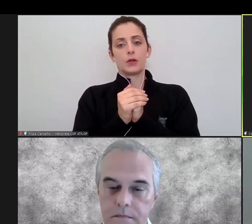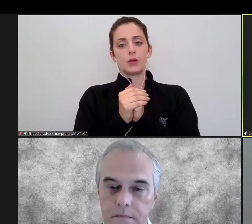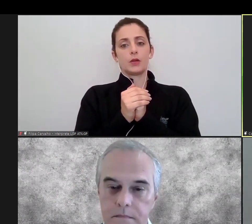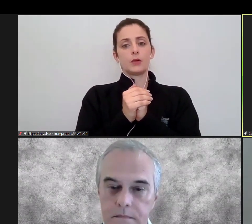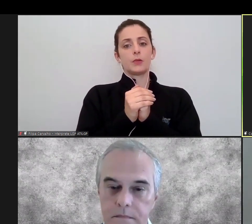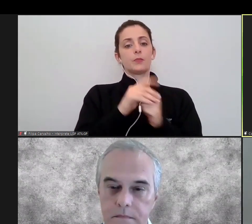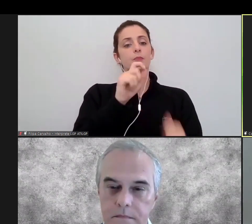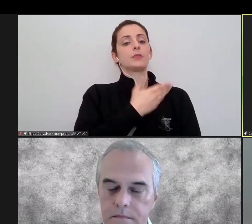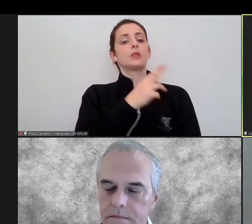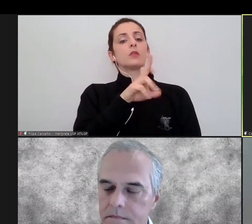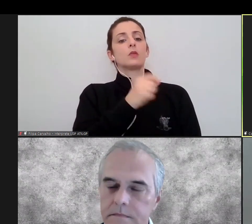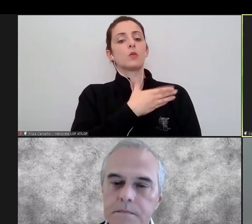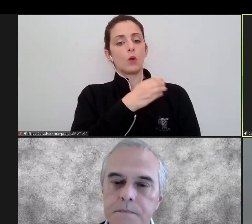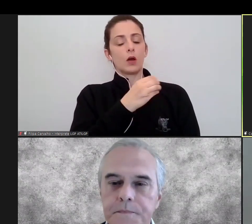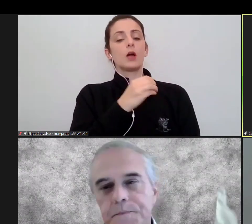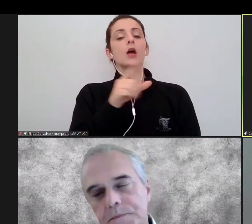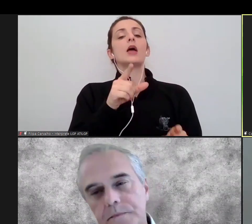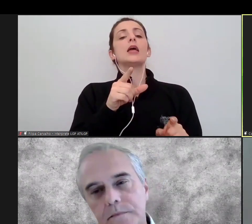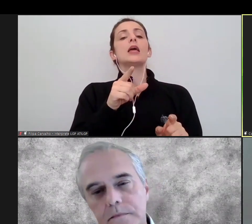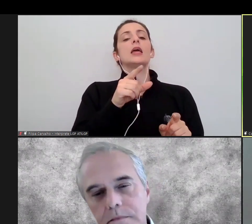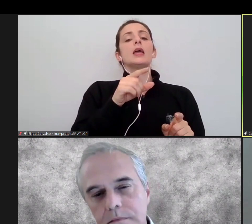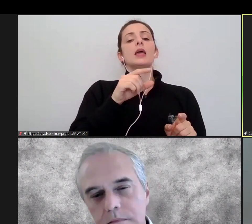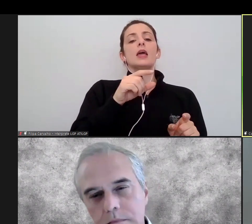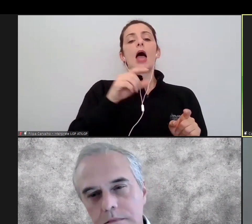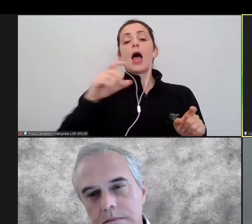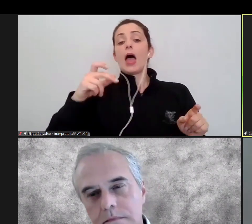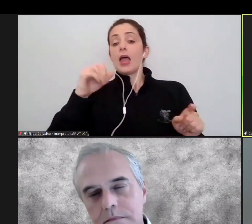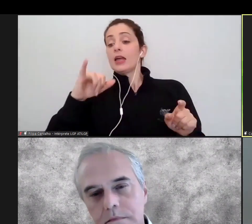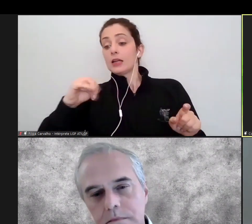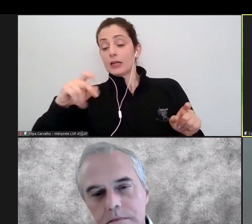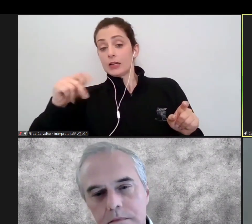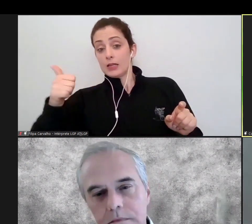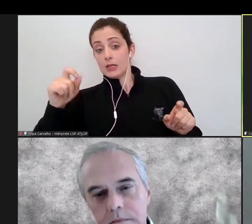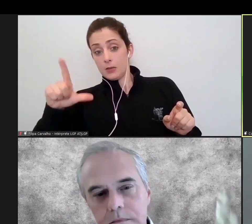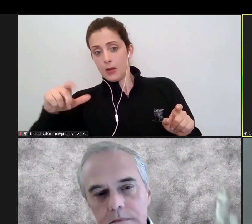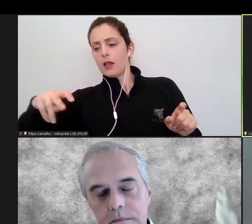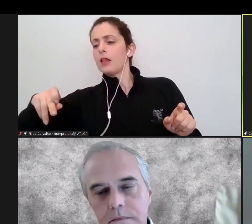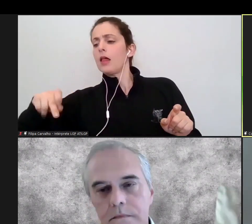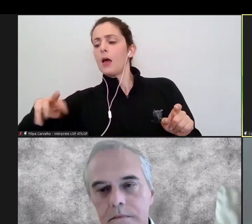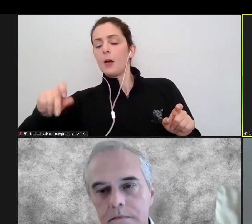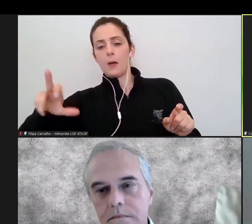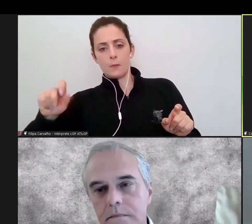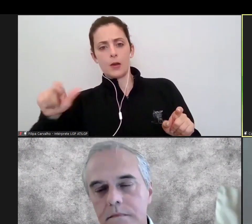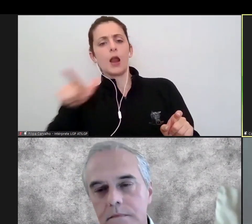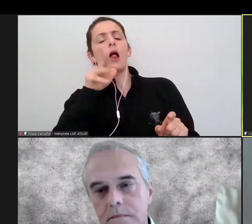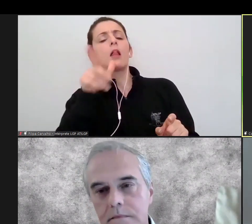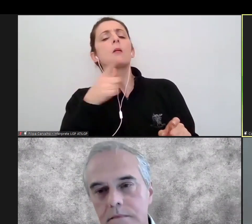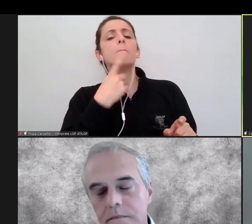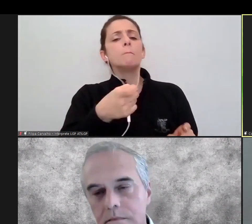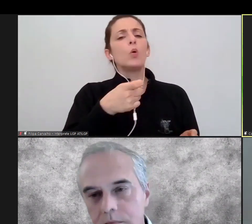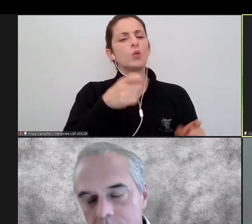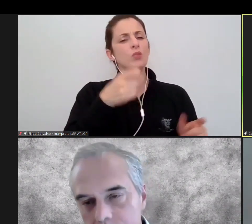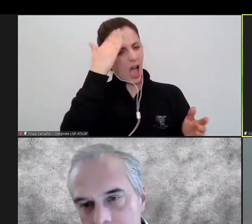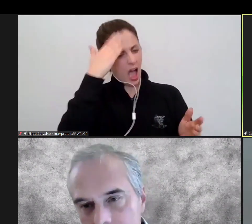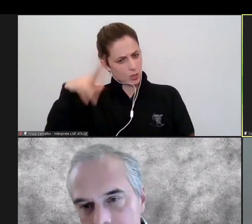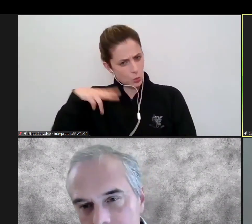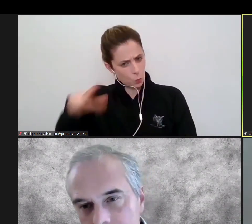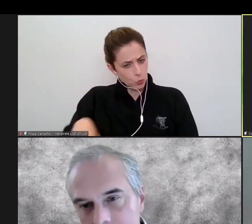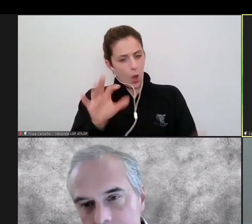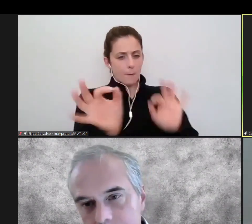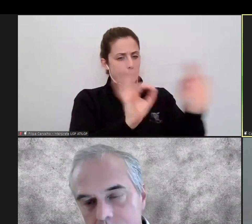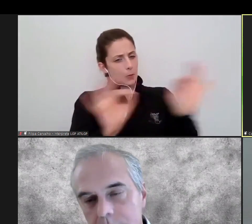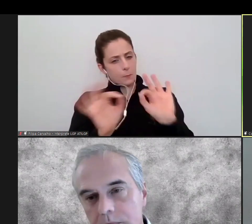a Isabel Amaral pergunta: Eduardo Costa considera que Portugal está preparado para aprovar medidas afirmativas como